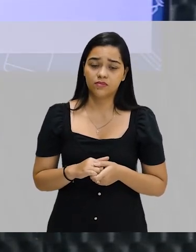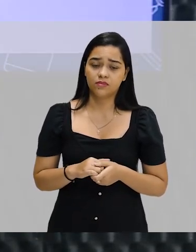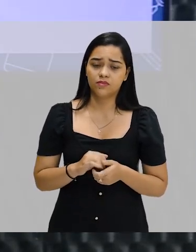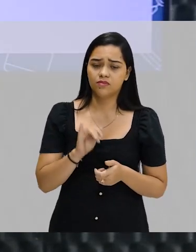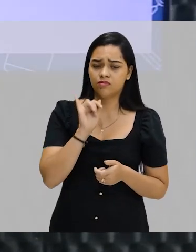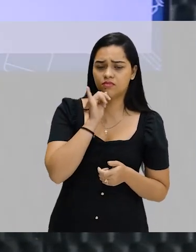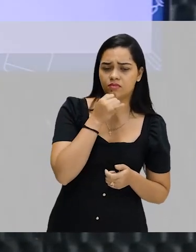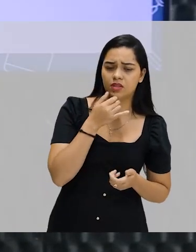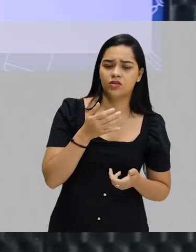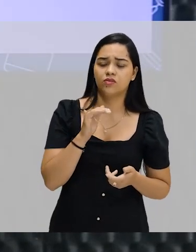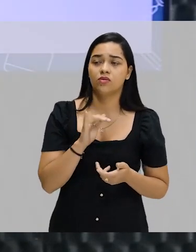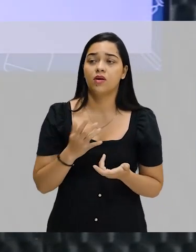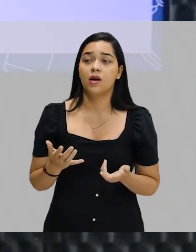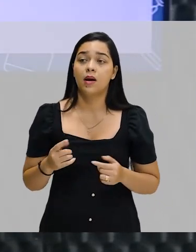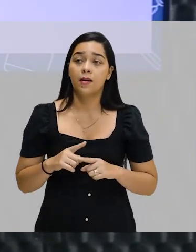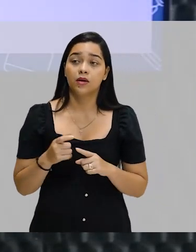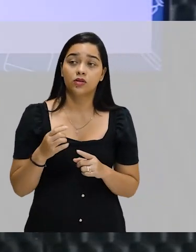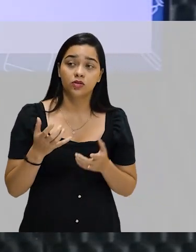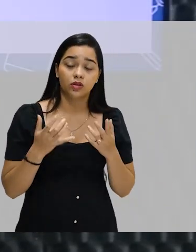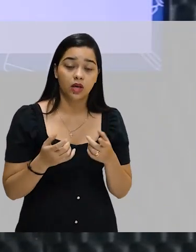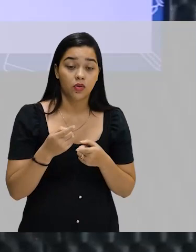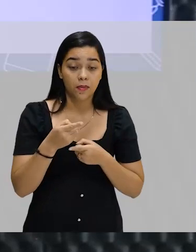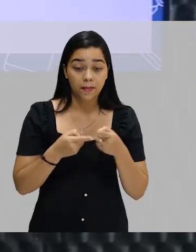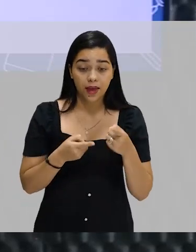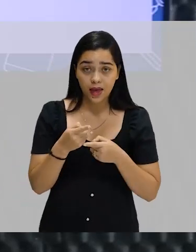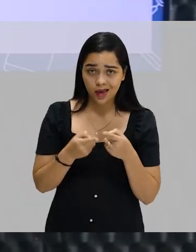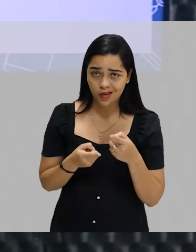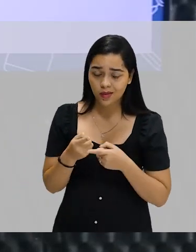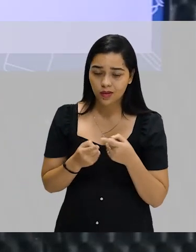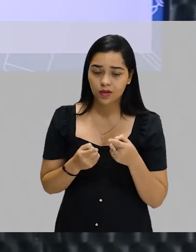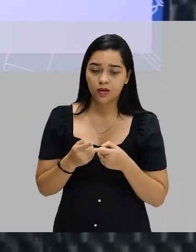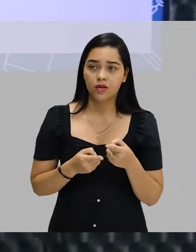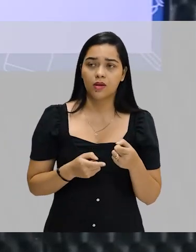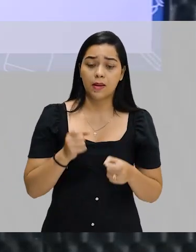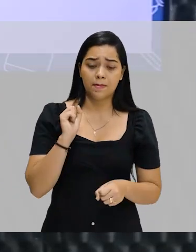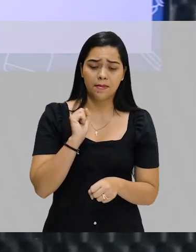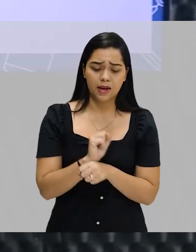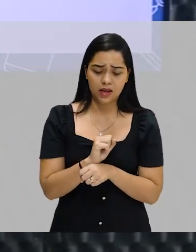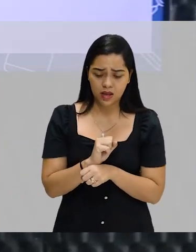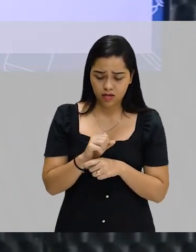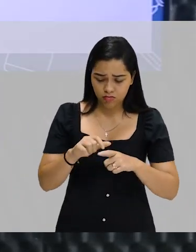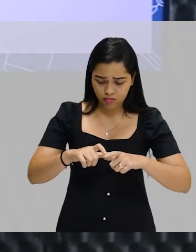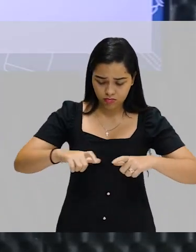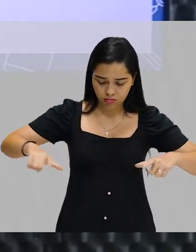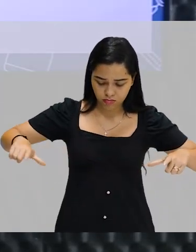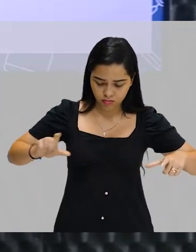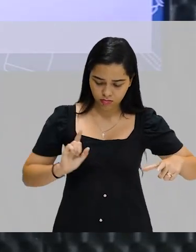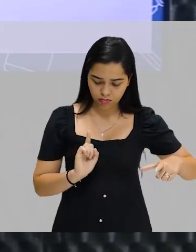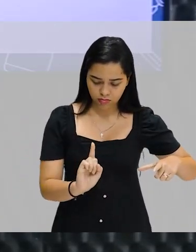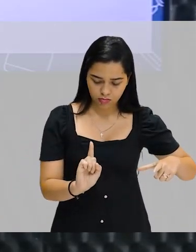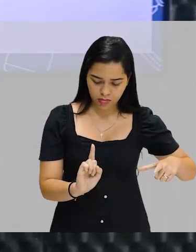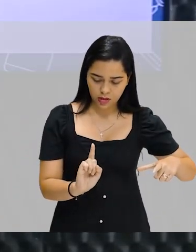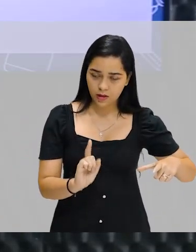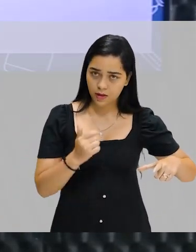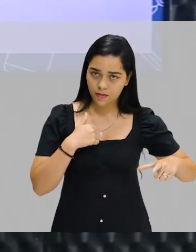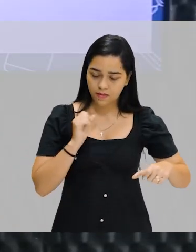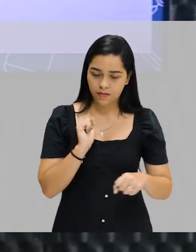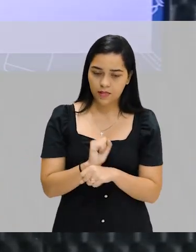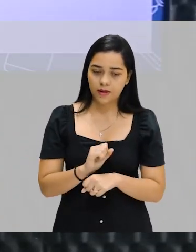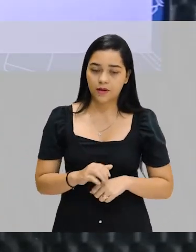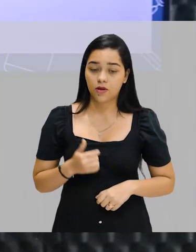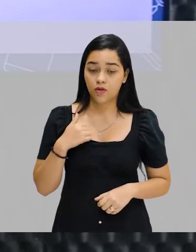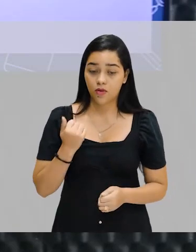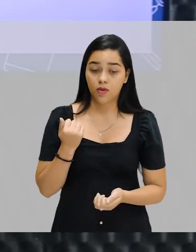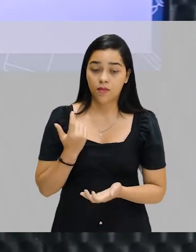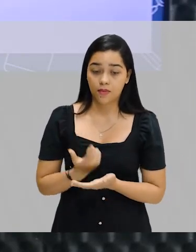um pouco triste. Só quero meio metro, só quero a metade. Parei no meio da avenida, na metade da avenida.